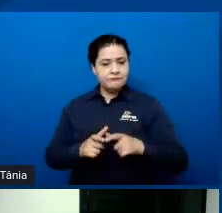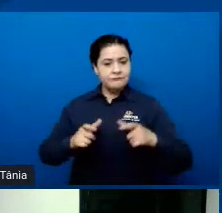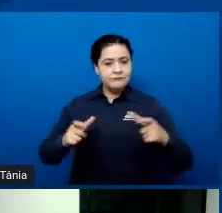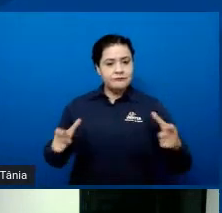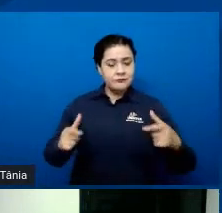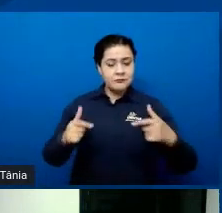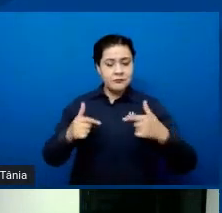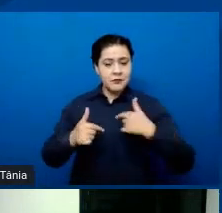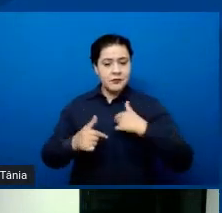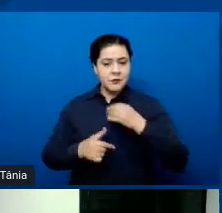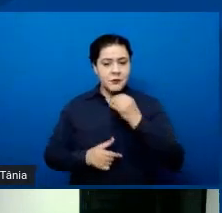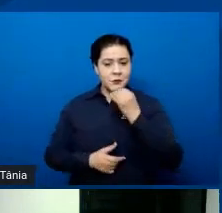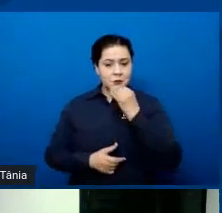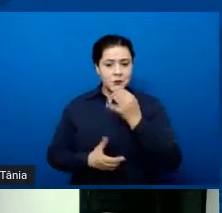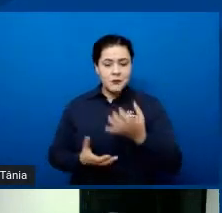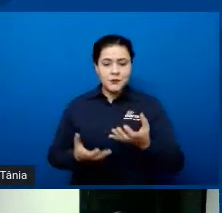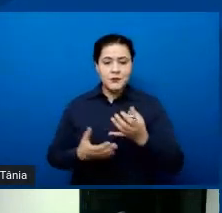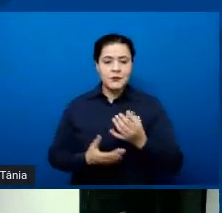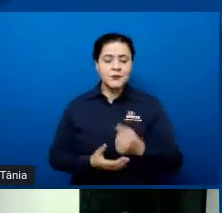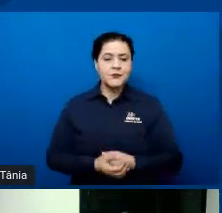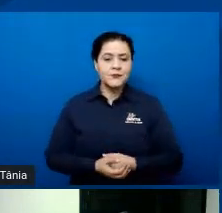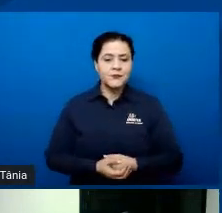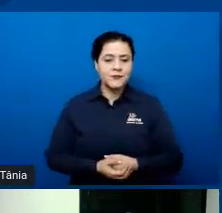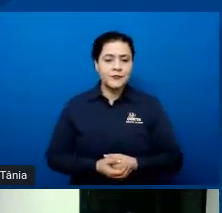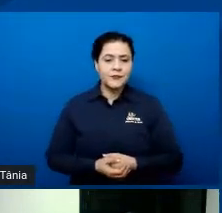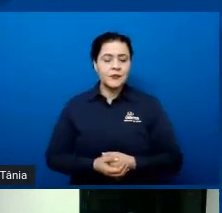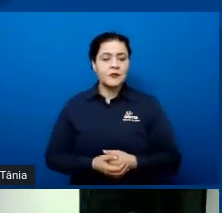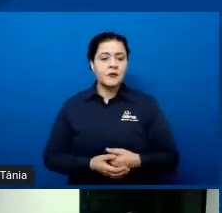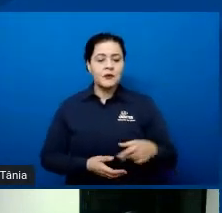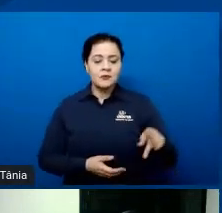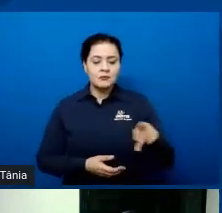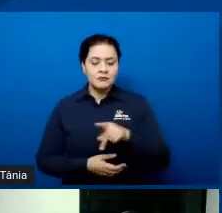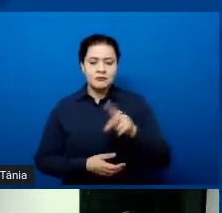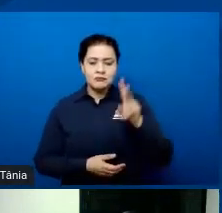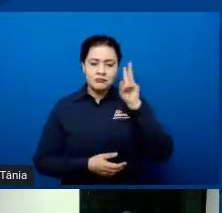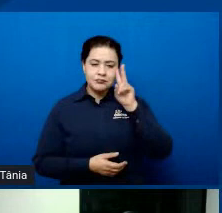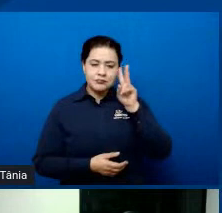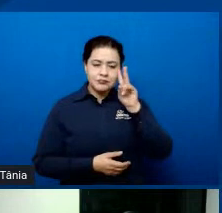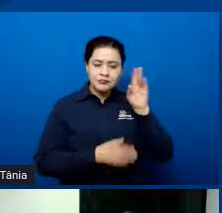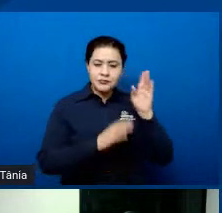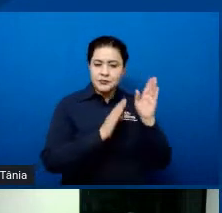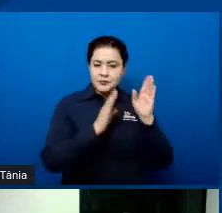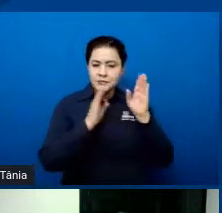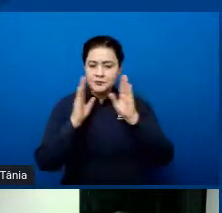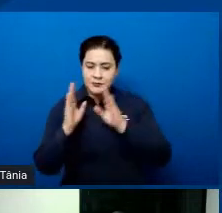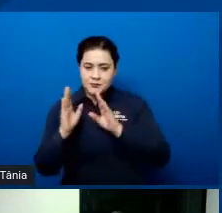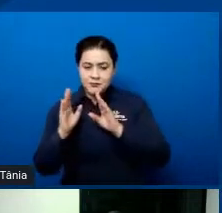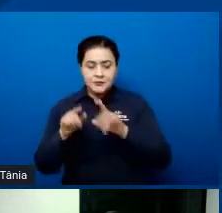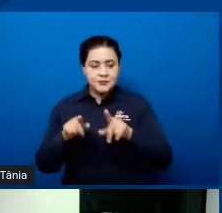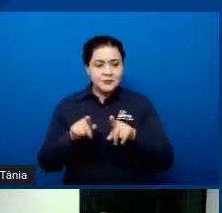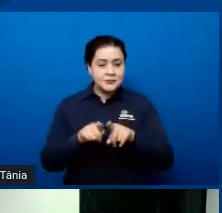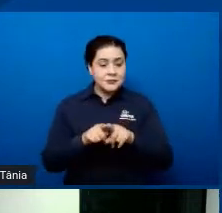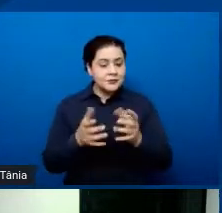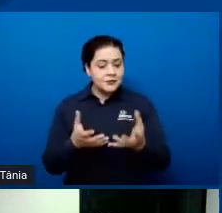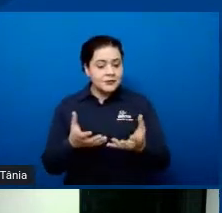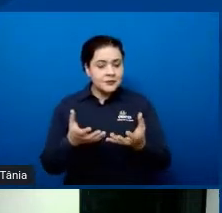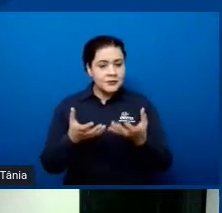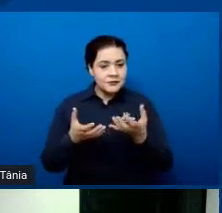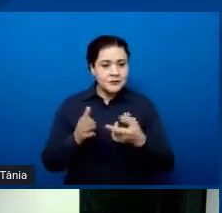vou dar um exemplo aqui, um professor de história, assim, ele queria